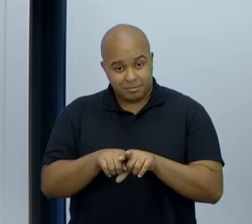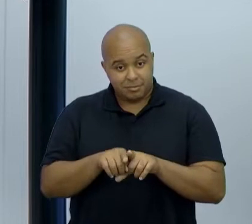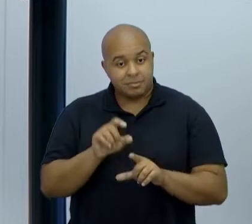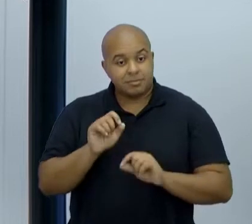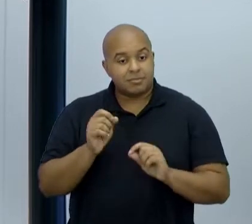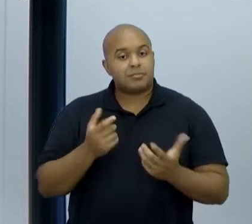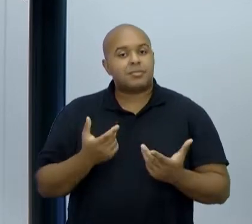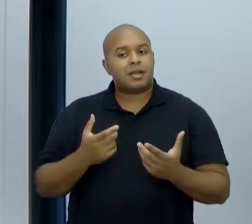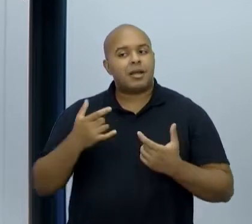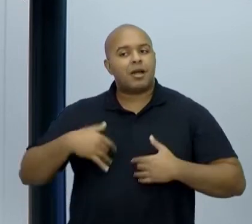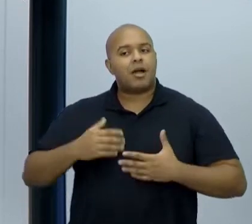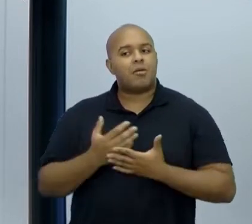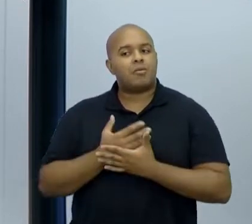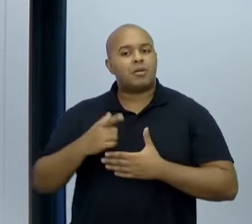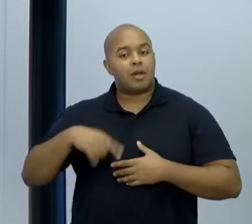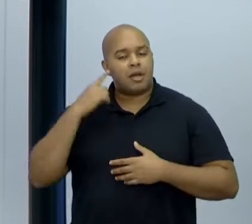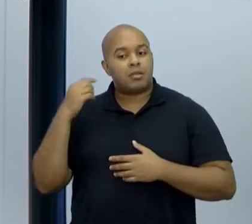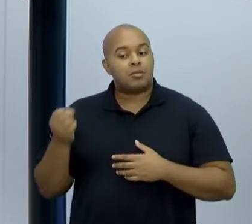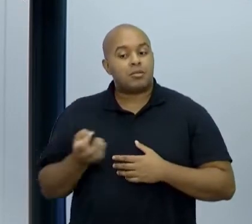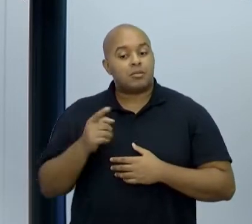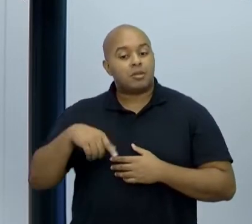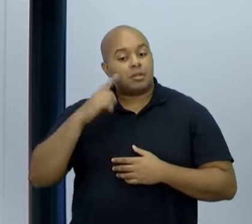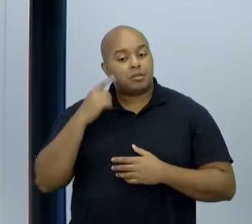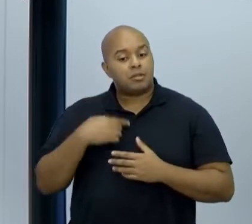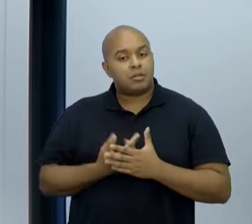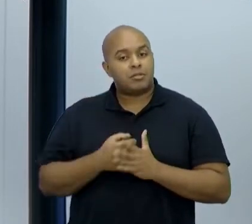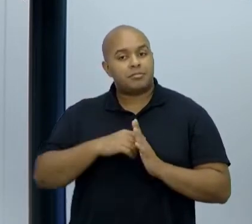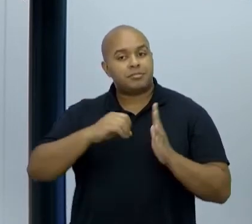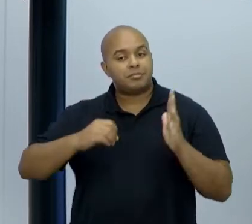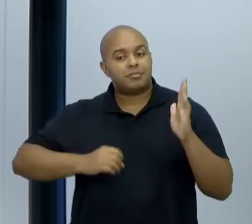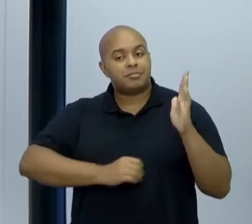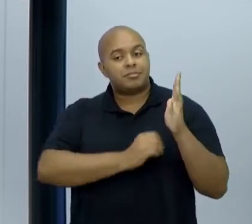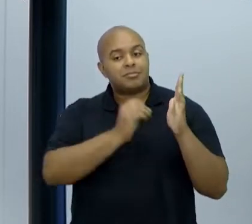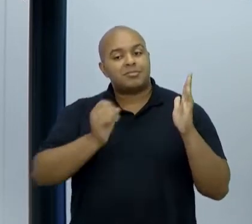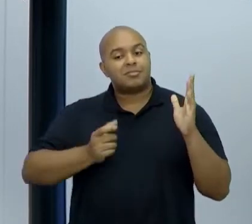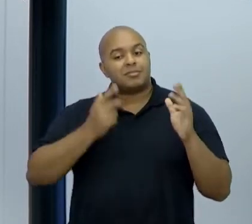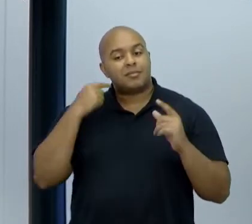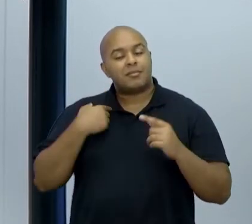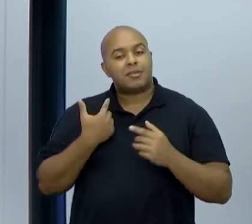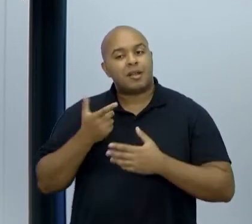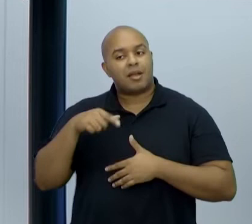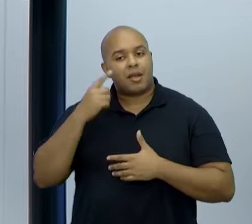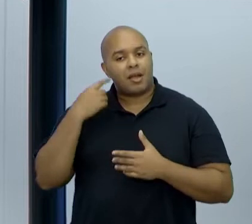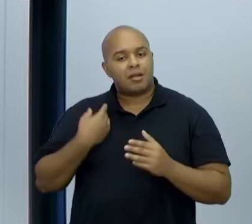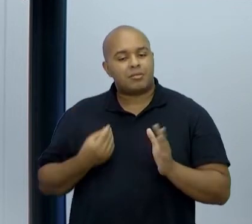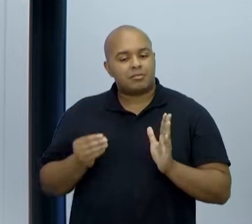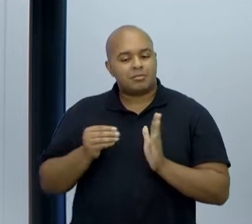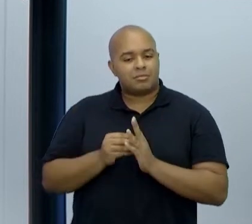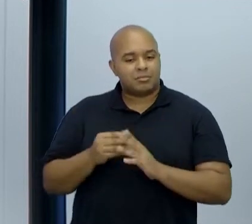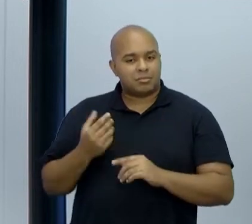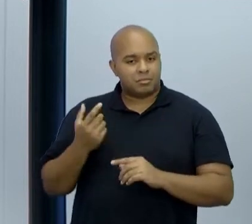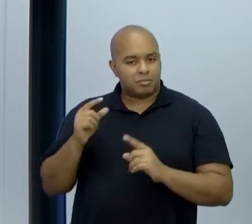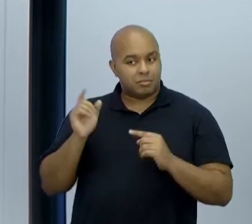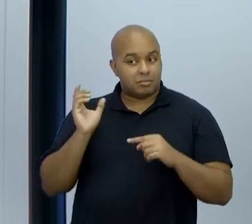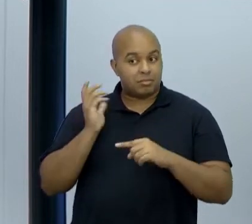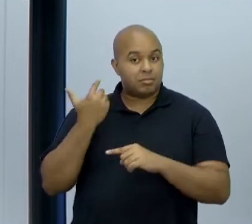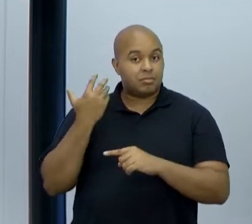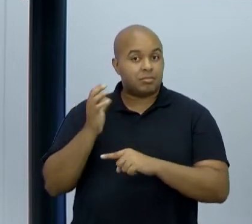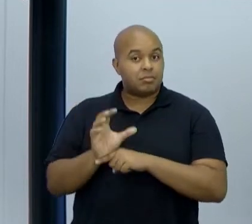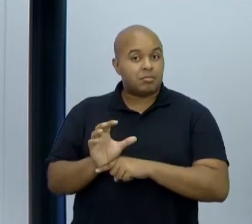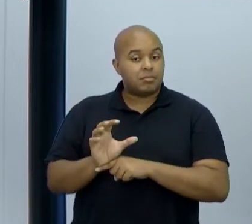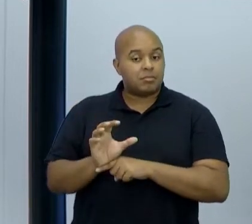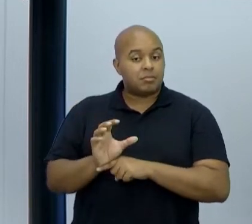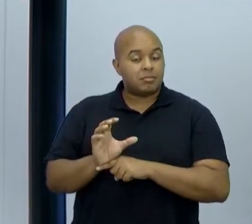também de algo que é novo aqui no nosso centro de mídias que nós estamos colocando agora para vocês, que é